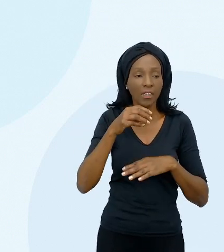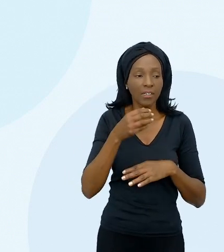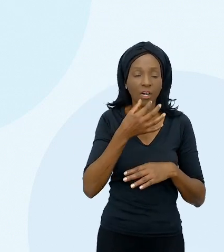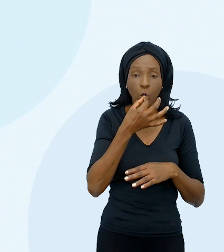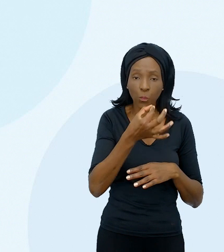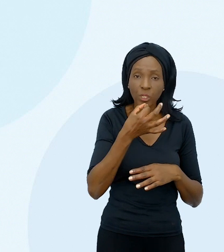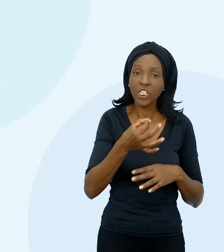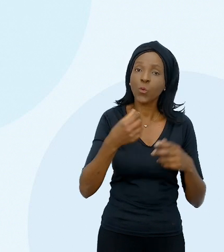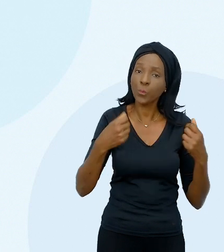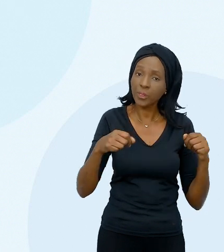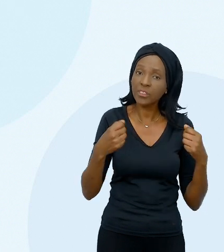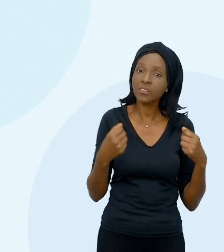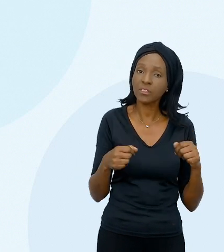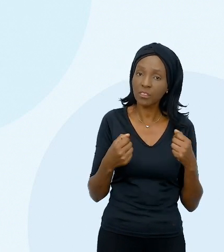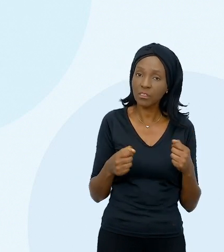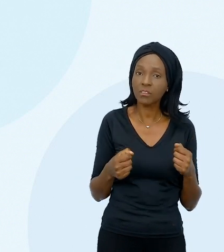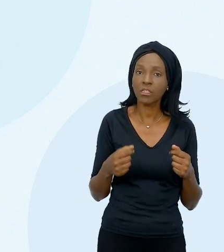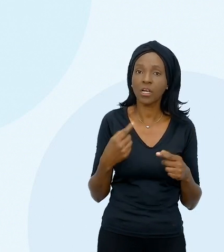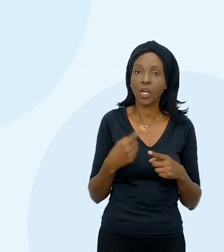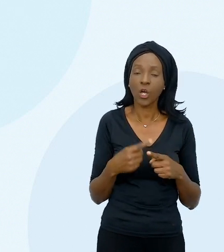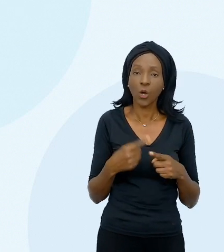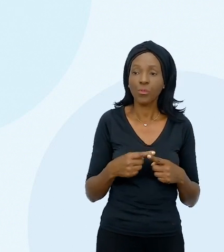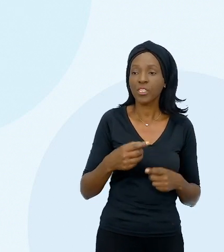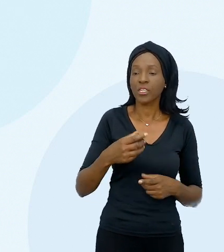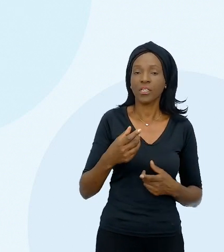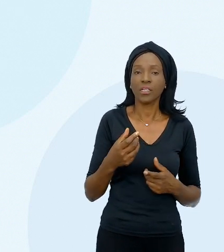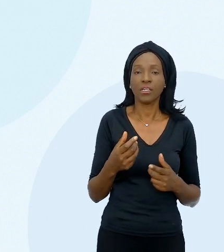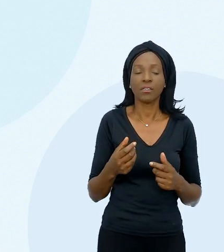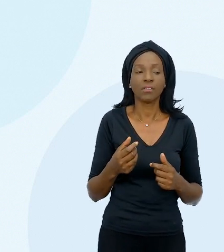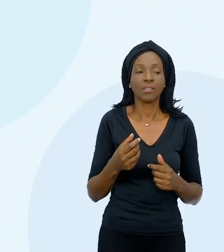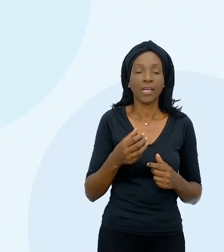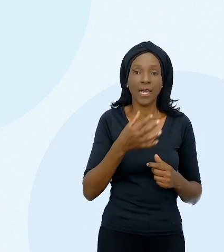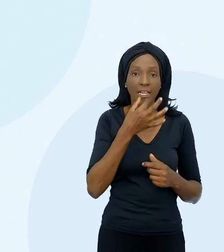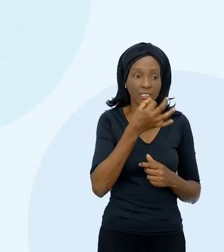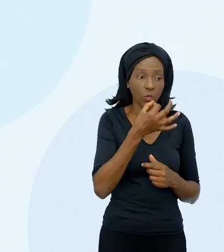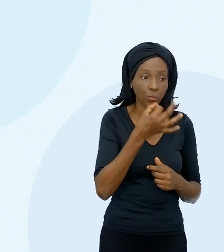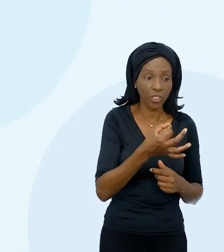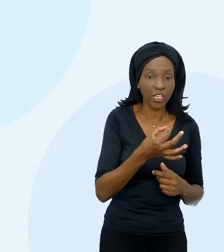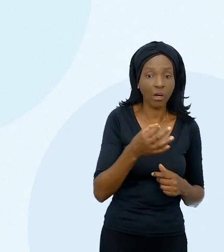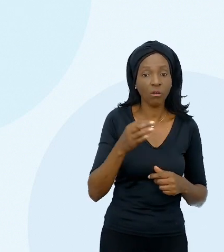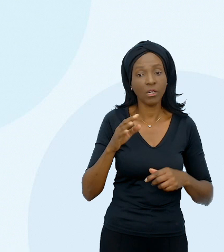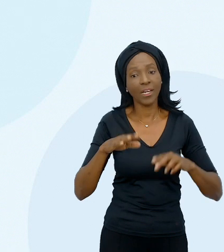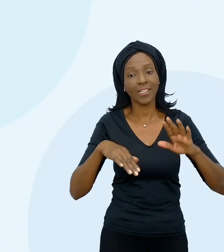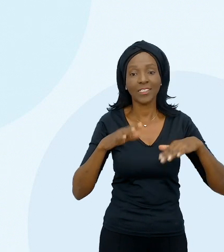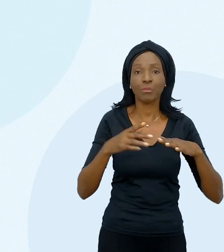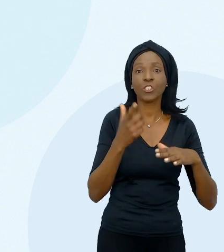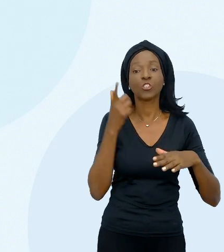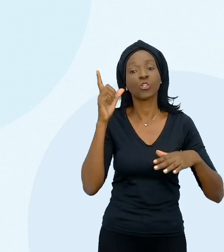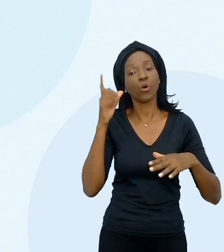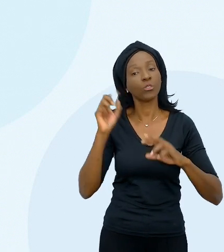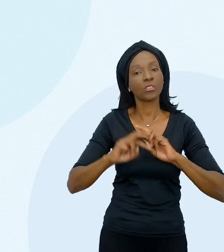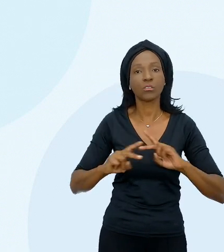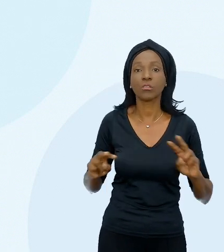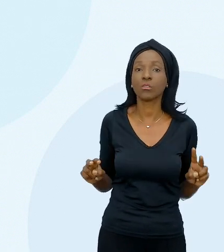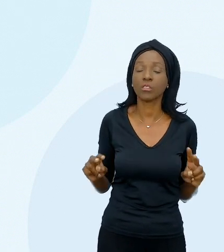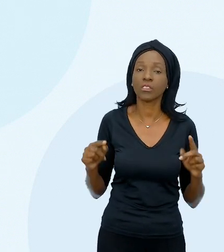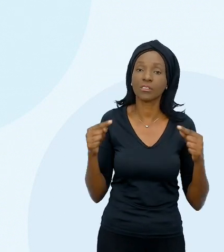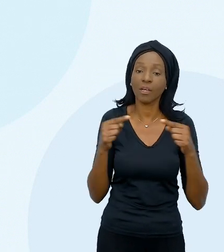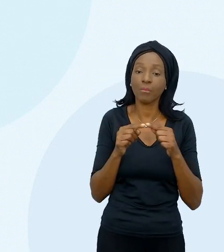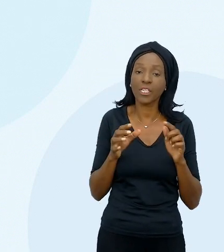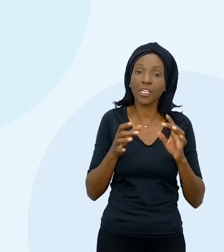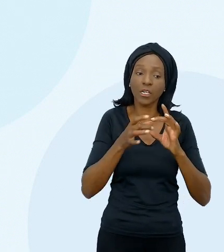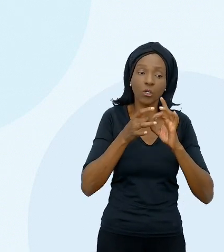essa contribuição, ela depende também depois de outras ações relacionadas à questão da